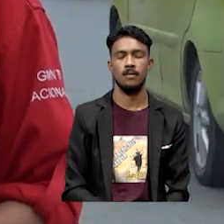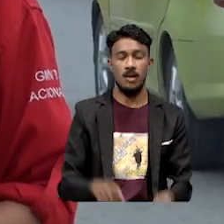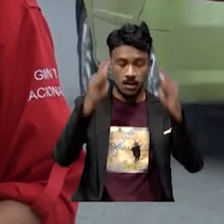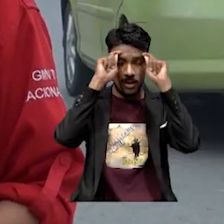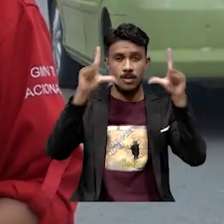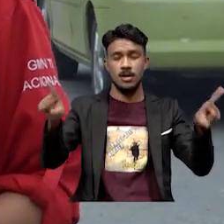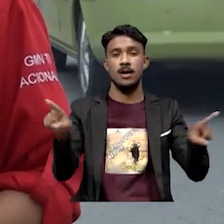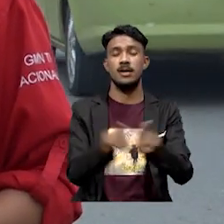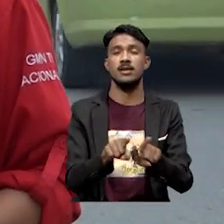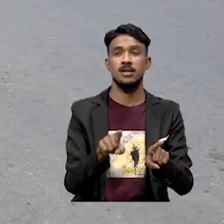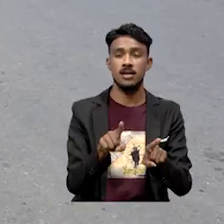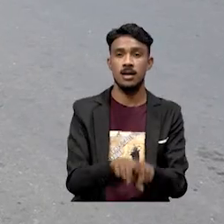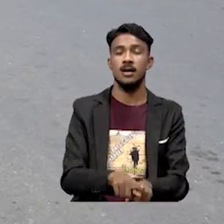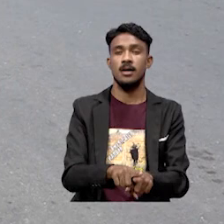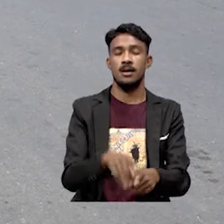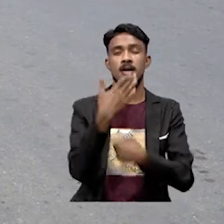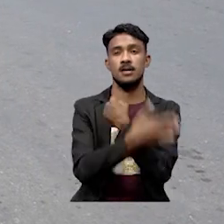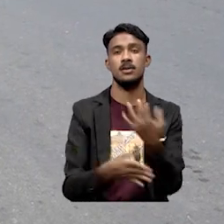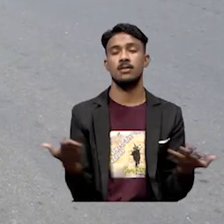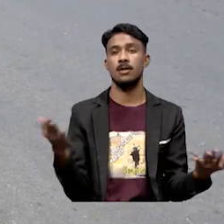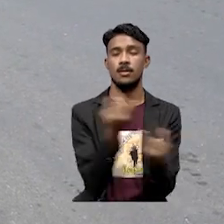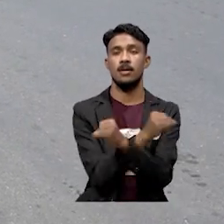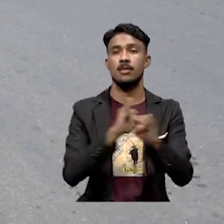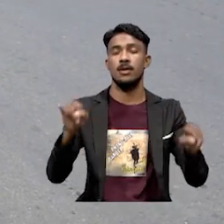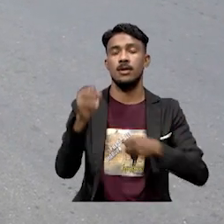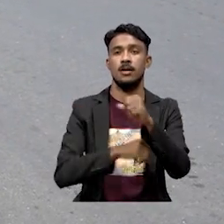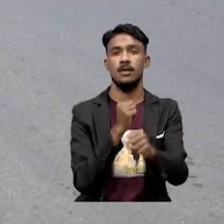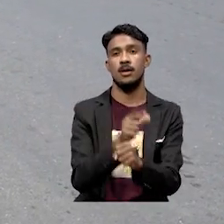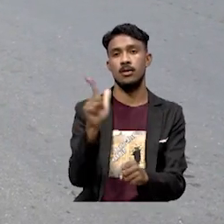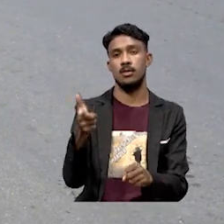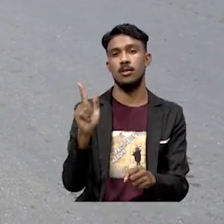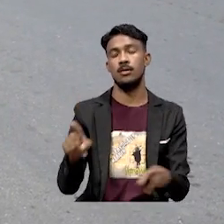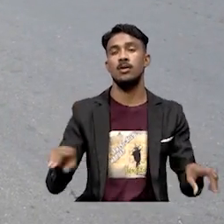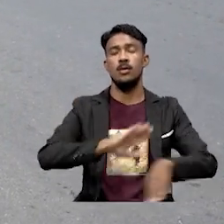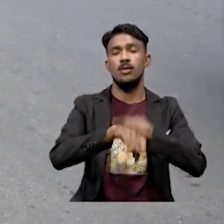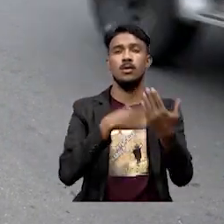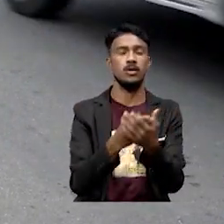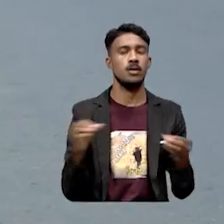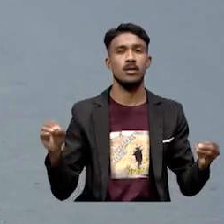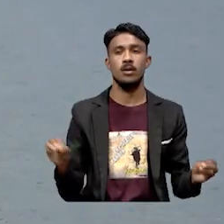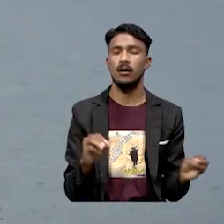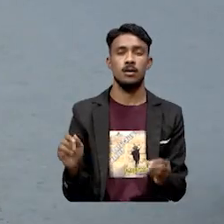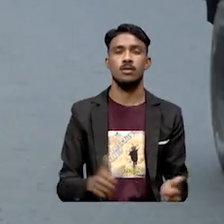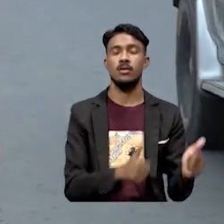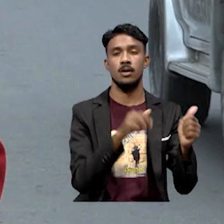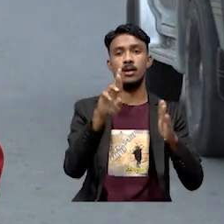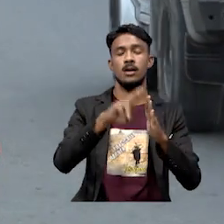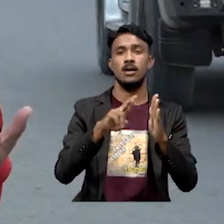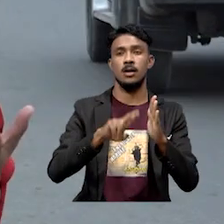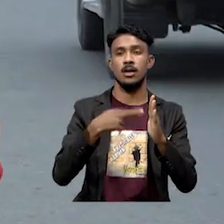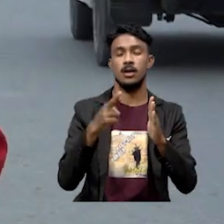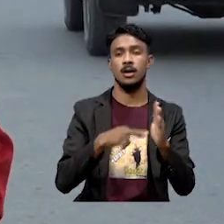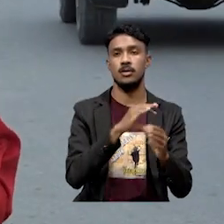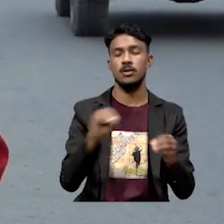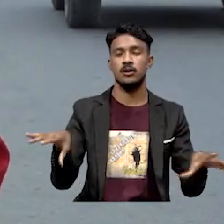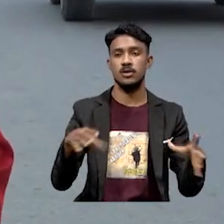Este lugar na saung nebe ukungang tinang ruanuluana. Significa buat toto latu regra no sistema nebe diak.